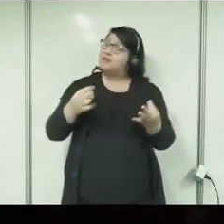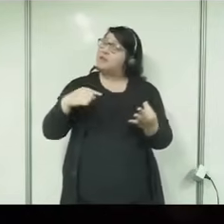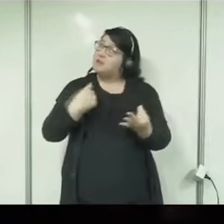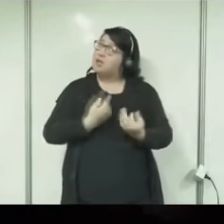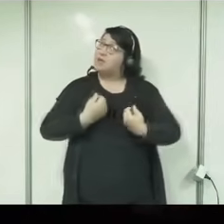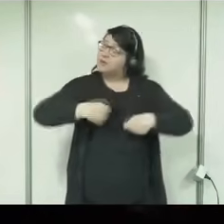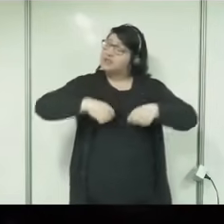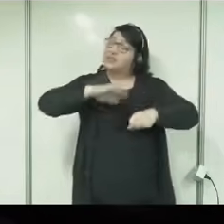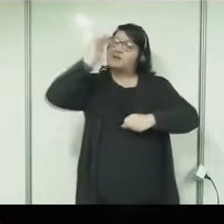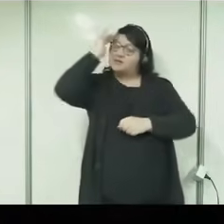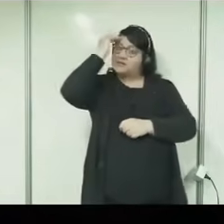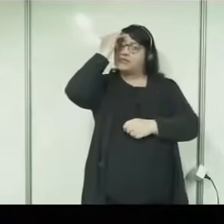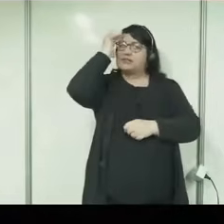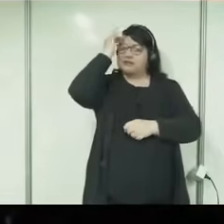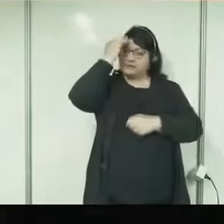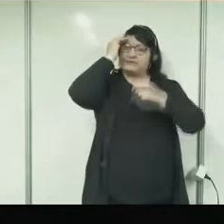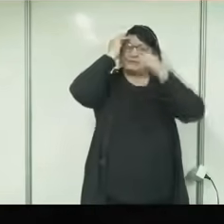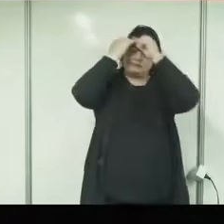frente